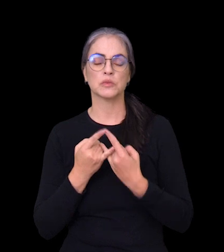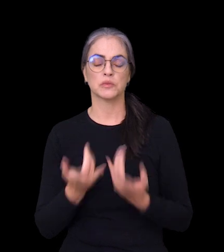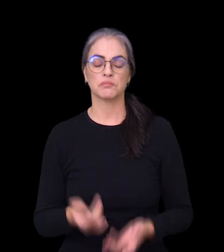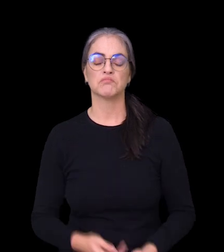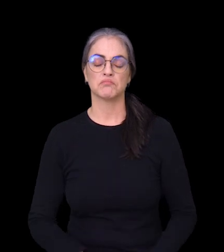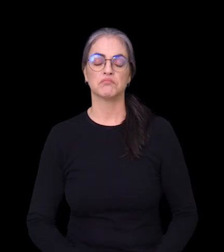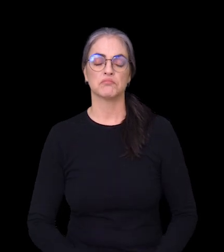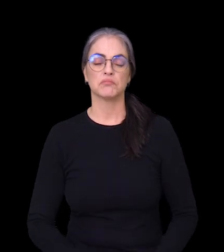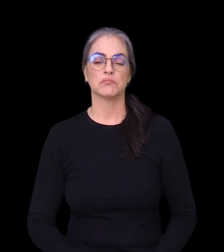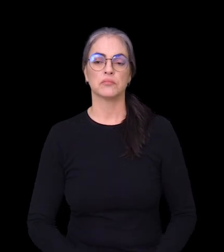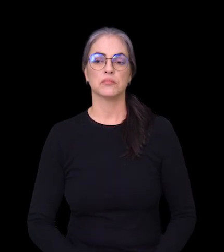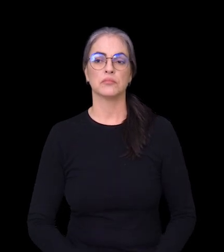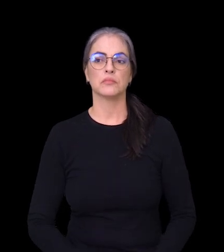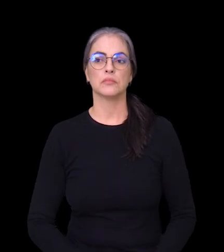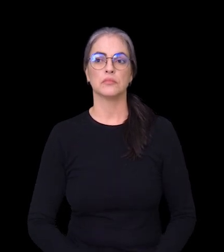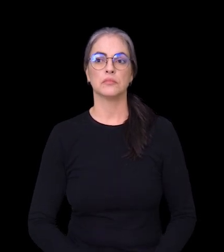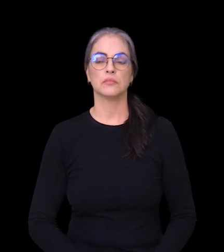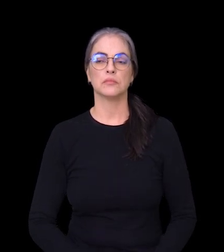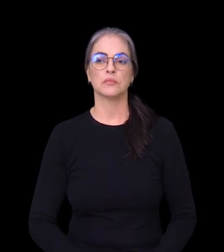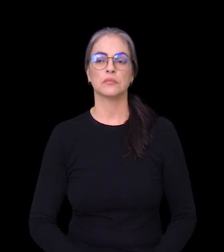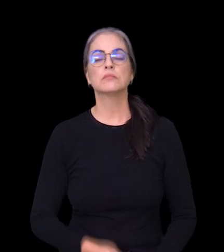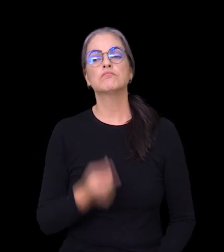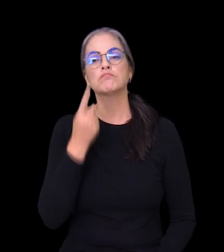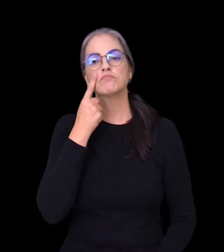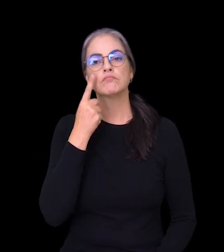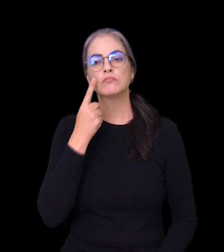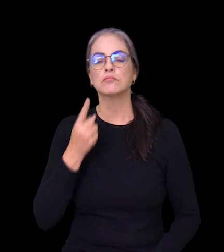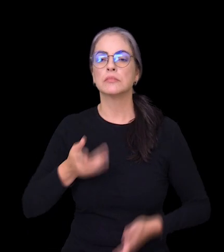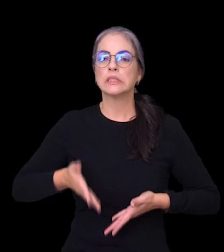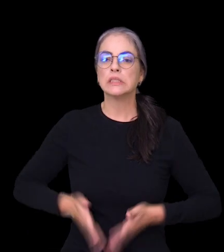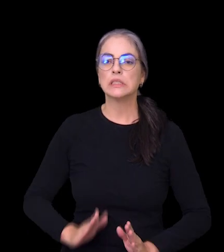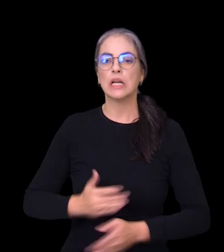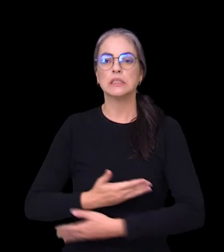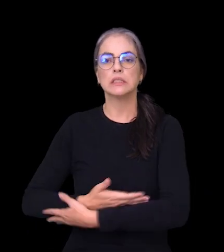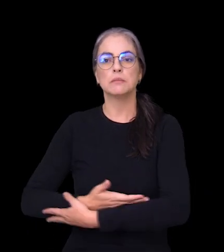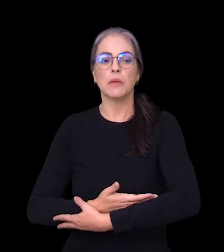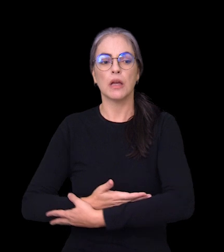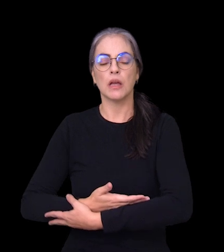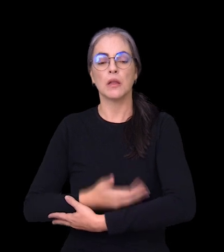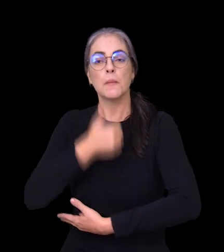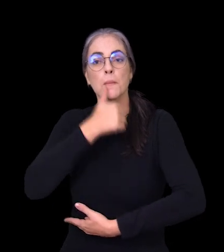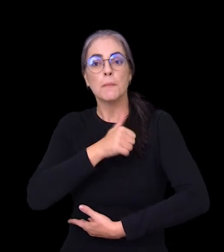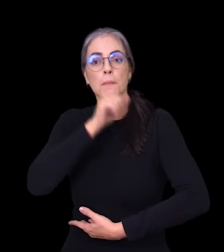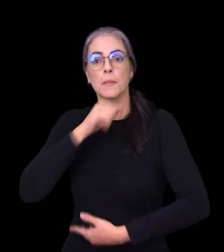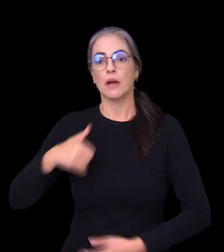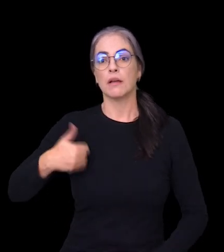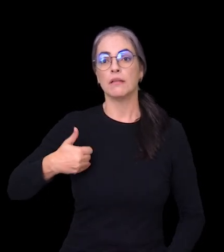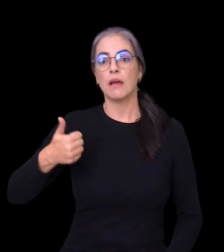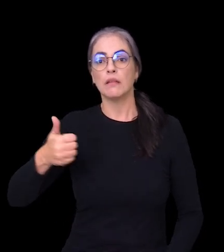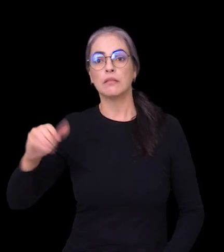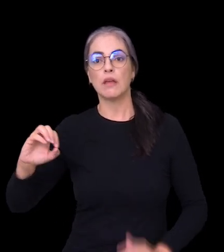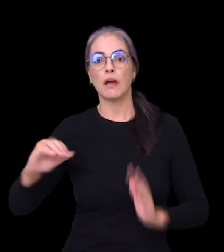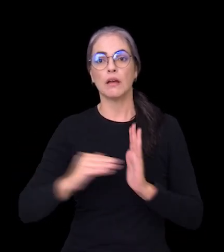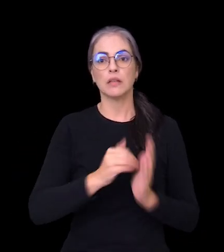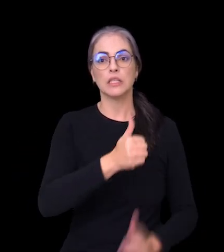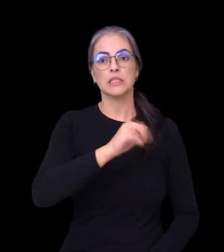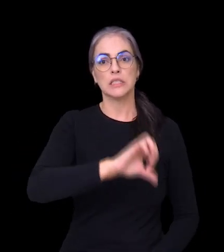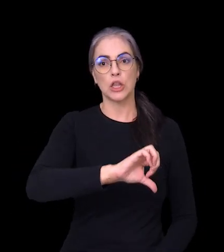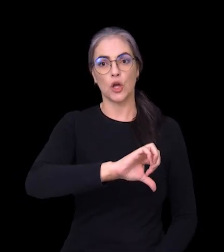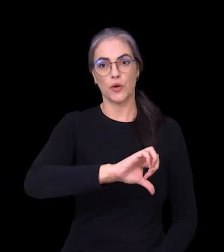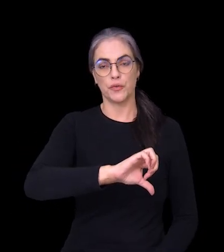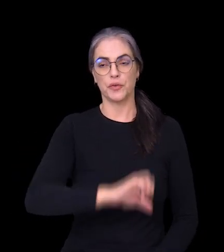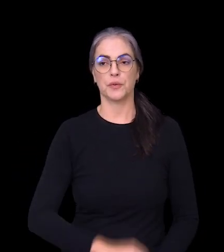preservativos. E agora a proporção dos nascidos vivos de mães com idade de 10 e 19 anos, e só do ano